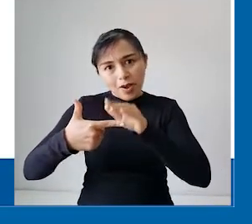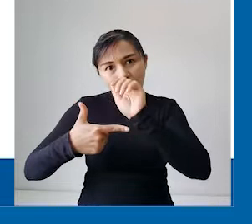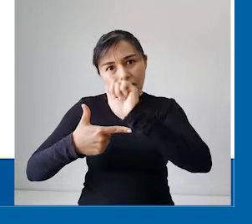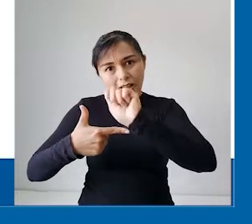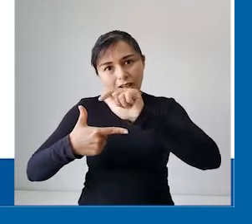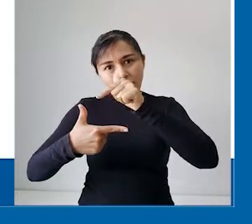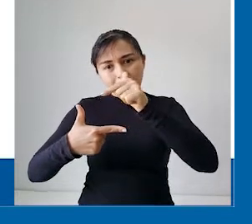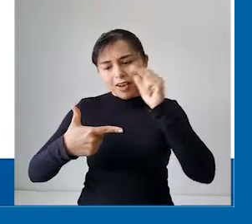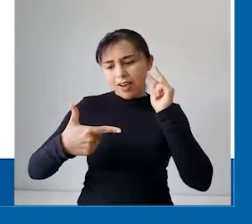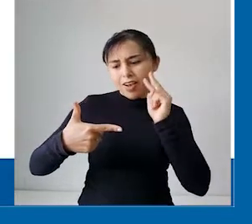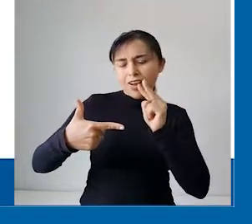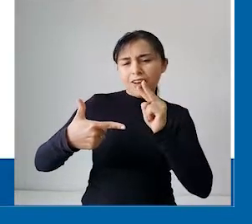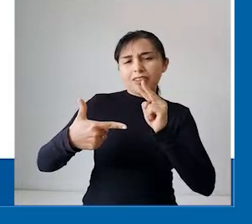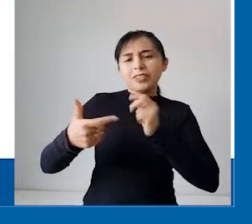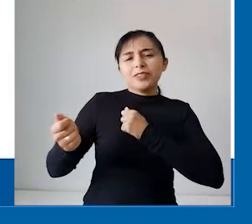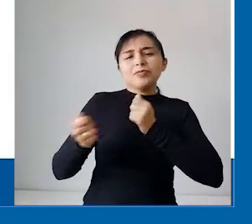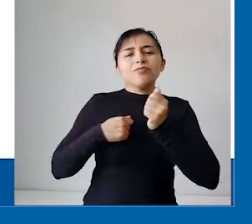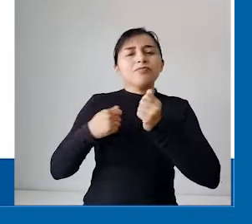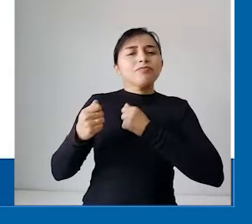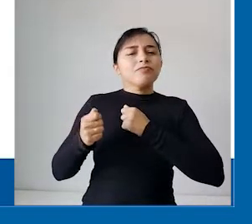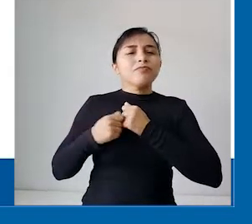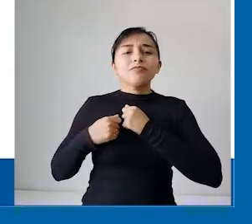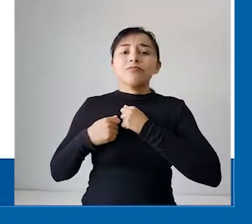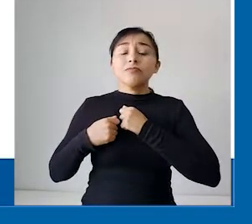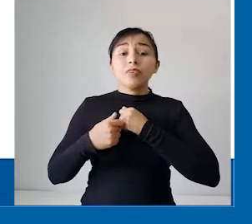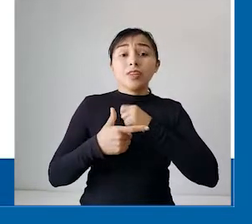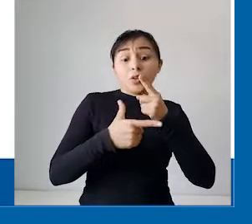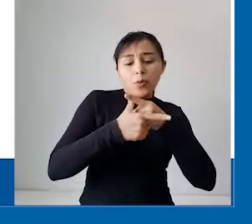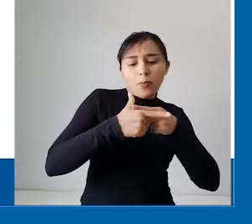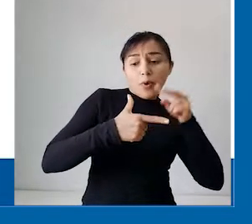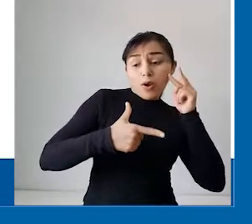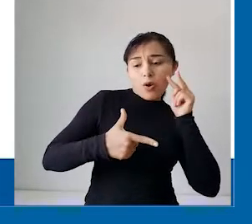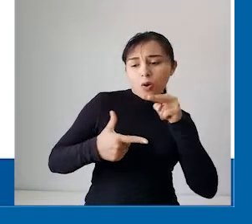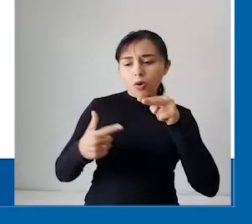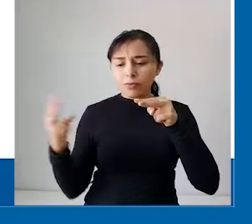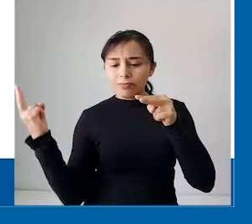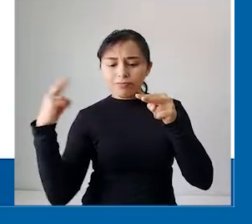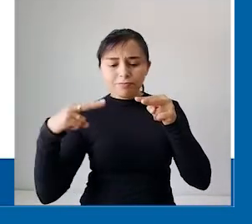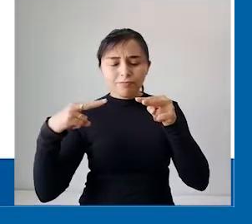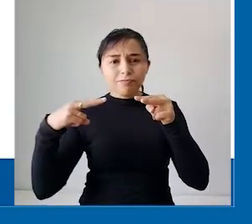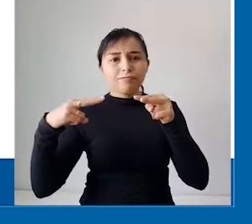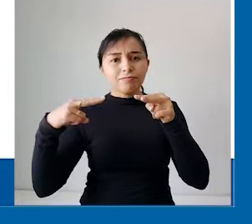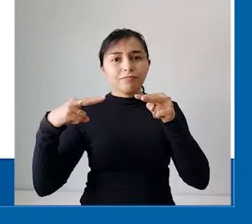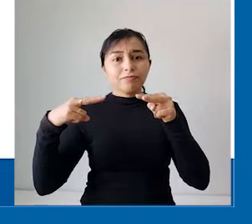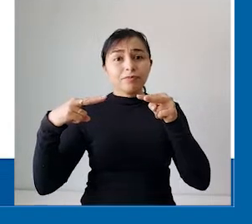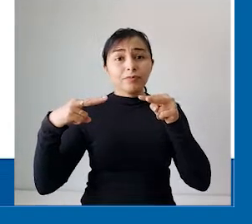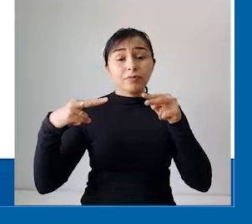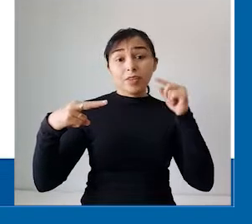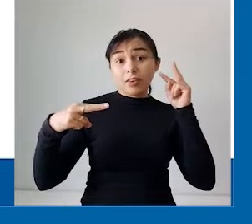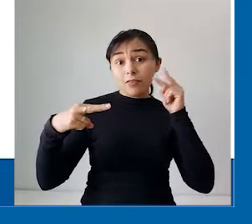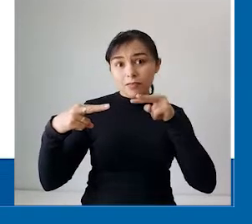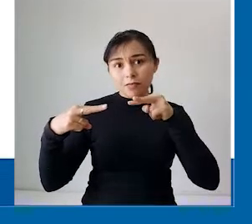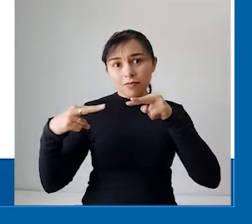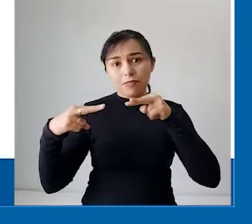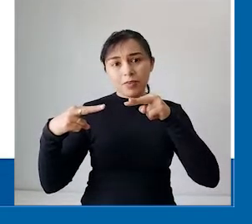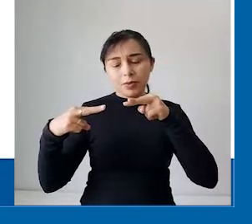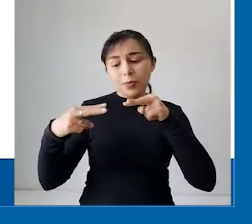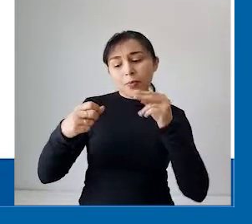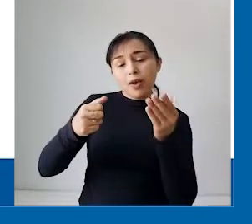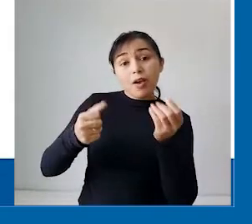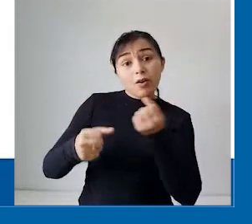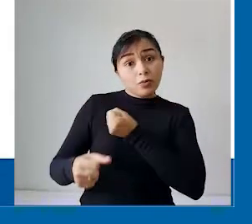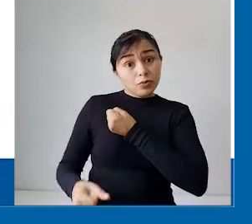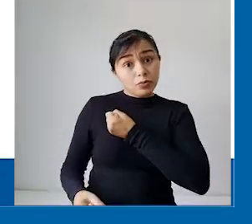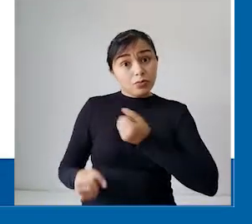incógnita. Olhou-a com seu olhar inumerável e viu-a do ápice à